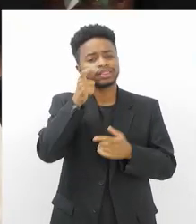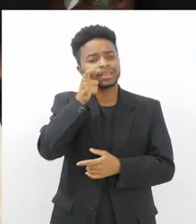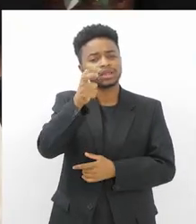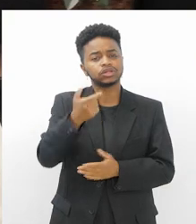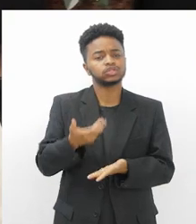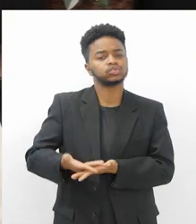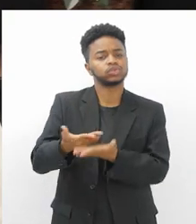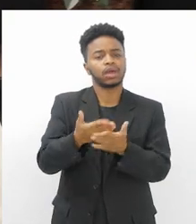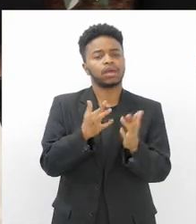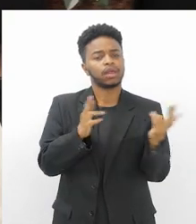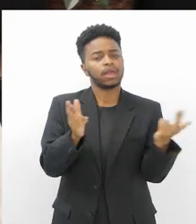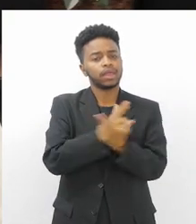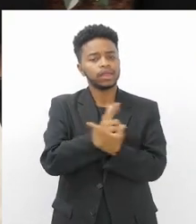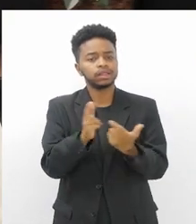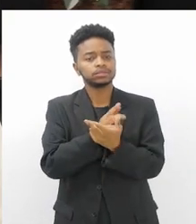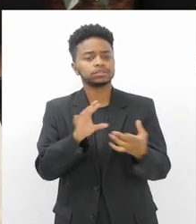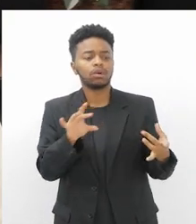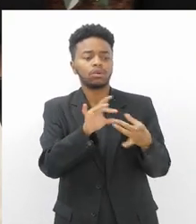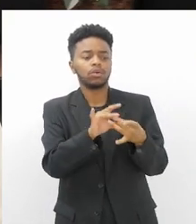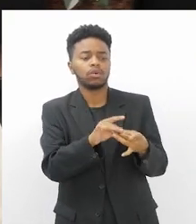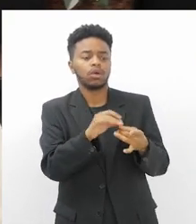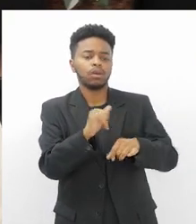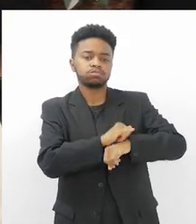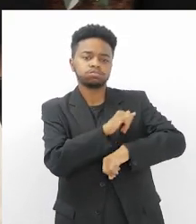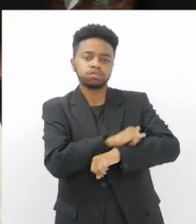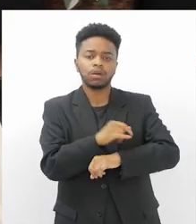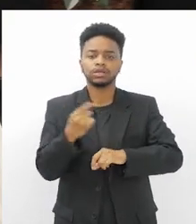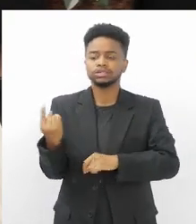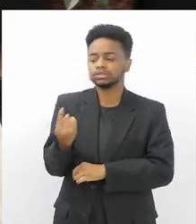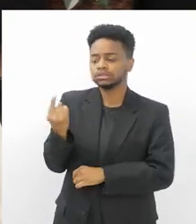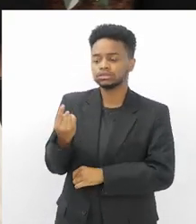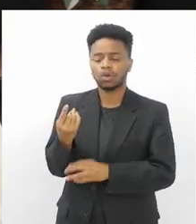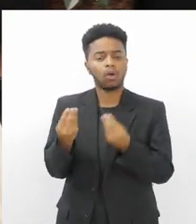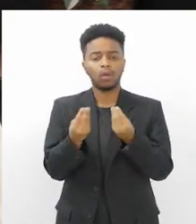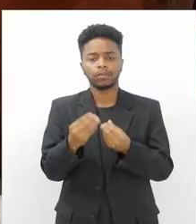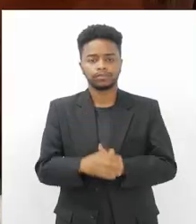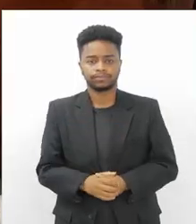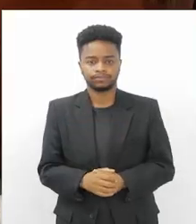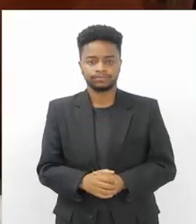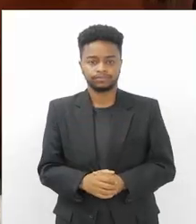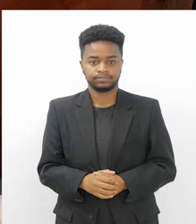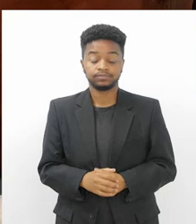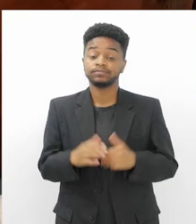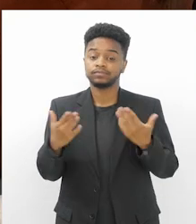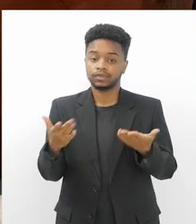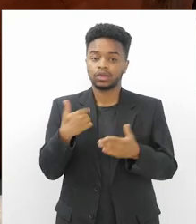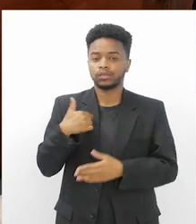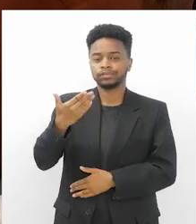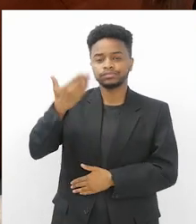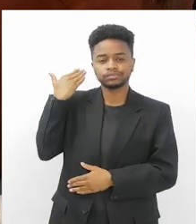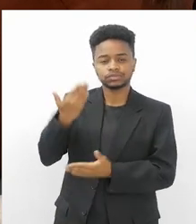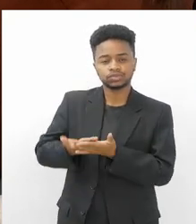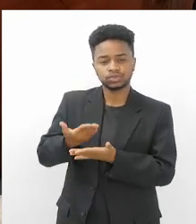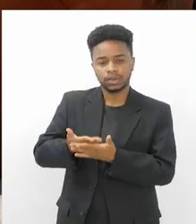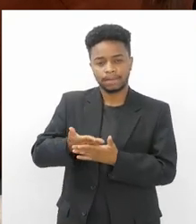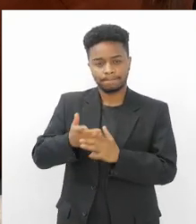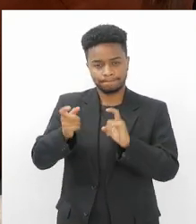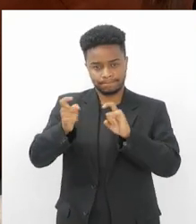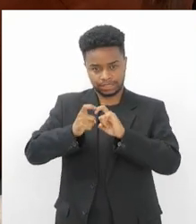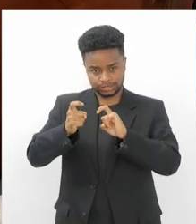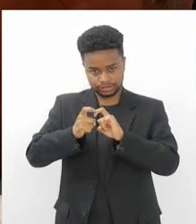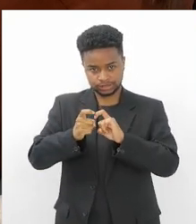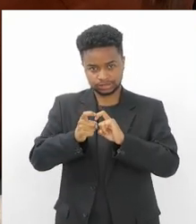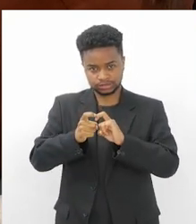surgiu esse seu interesse de estudar a relação da solidão com a obesidade? Olha, surgiu da seguinte maneira. Quando eu estava